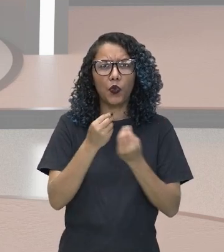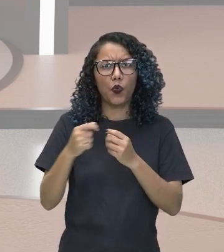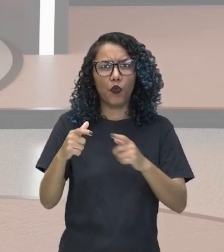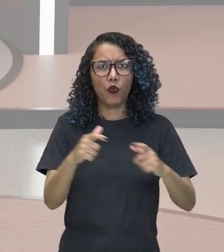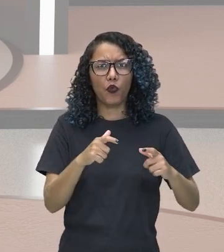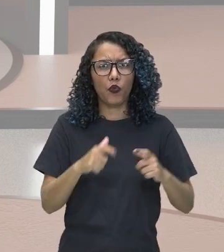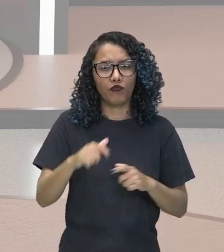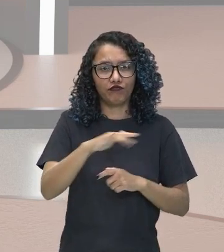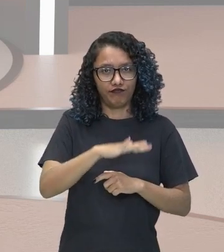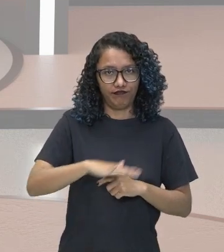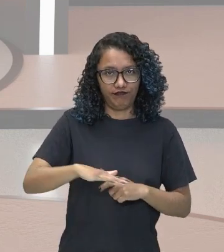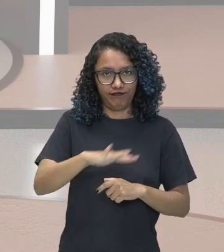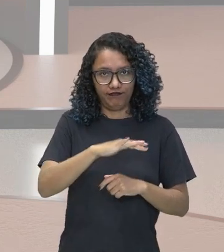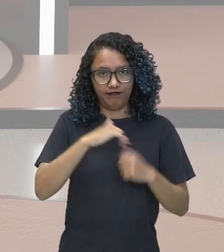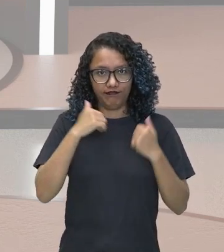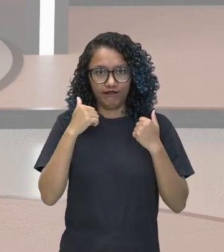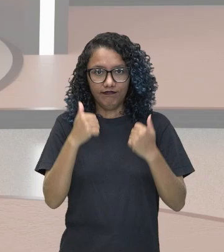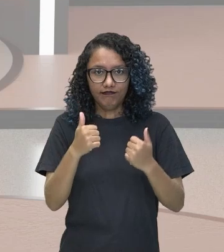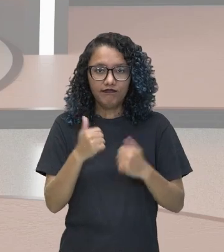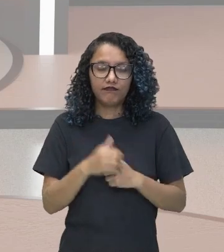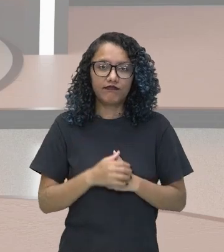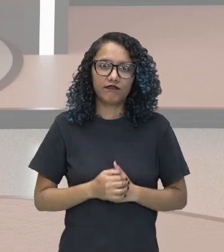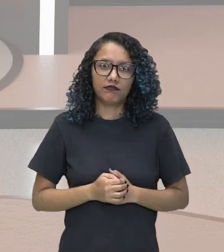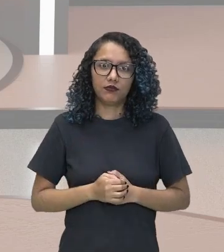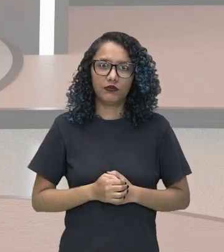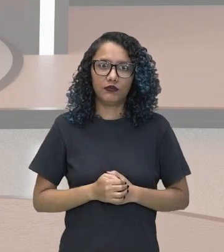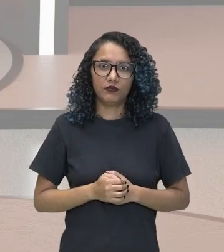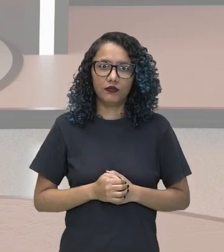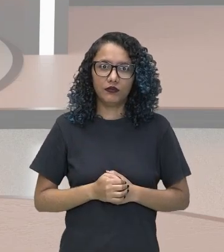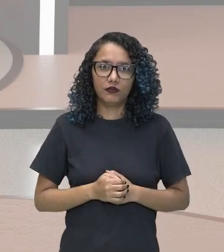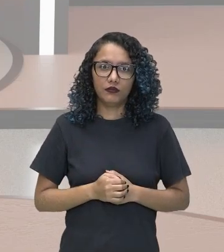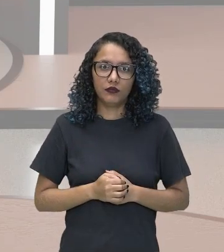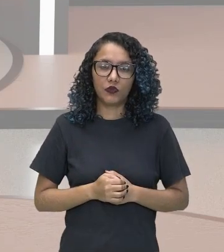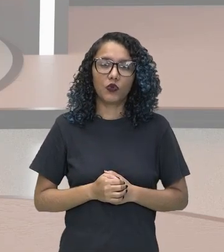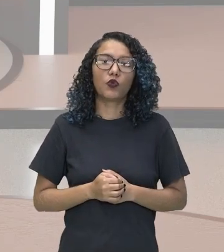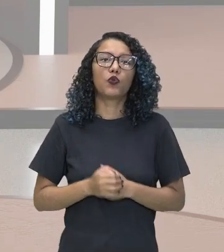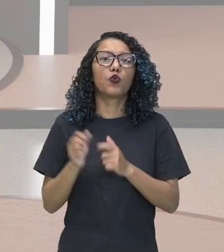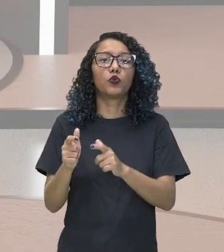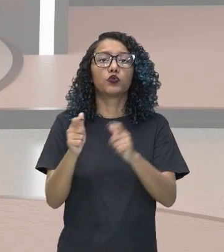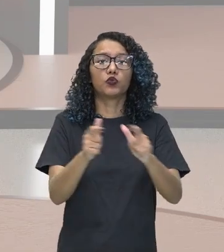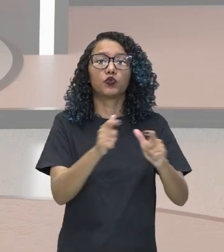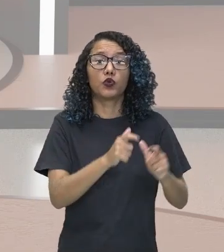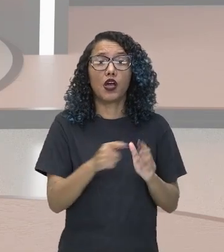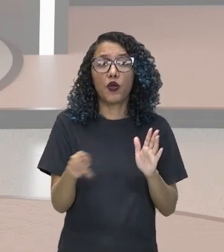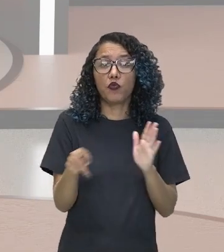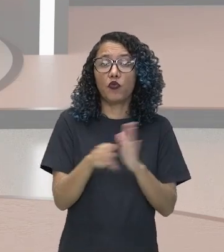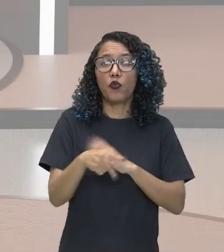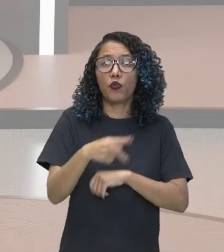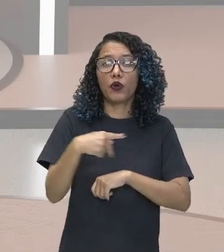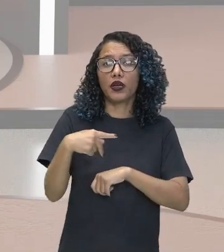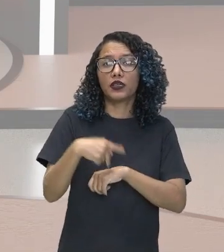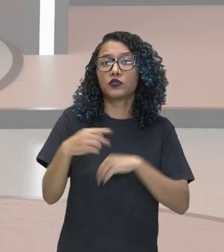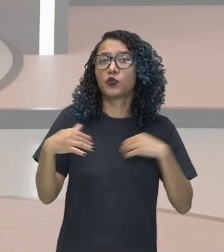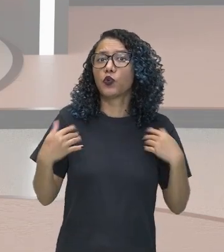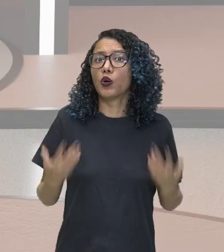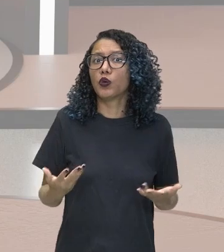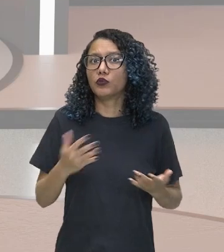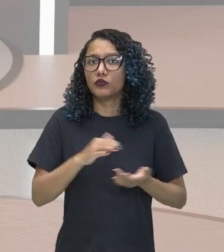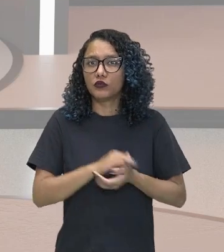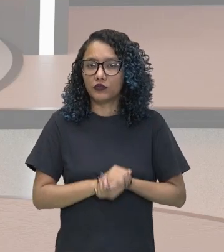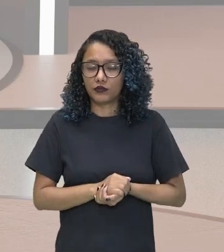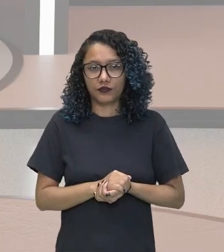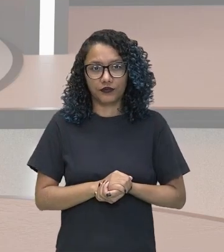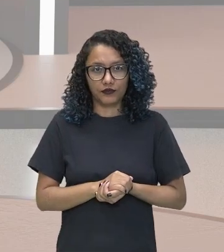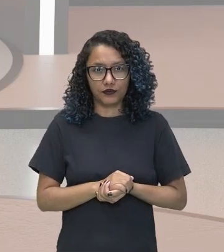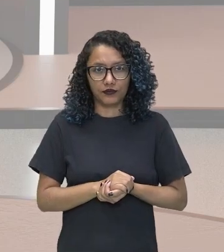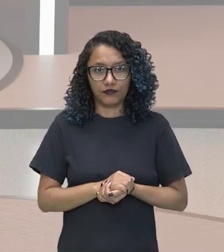aqui nós vamos verificar quais são as terras que compõem esse território. O Canadá, ele é um país que